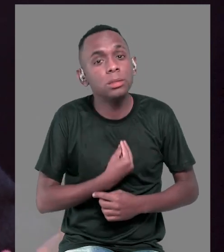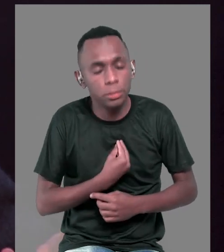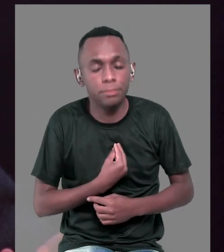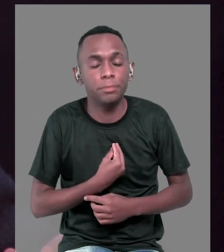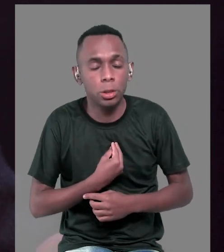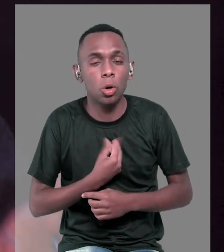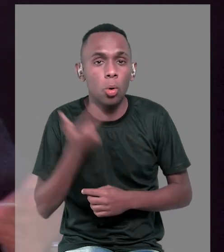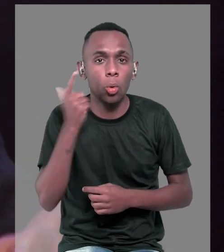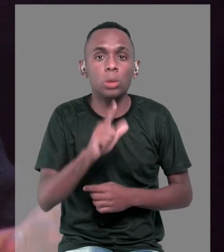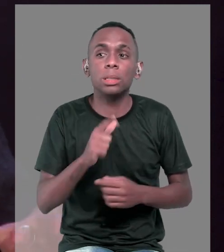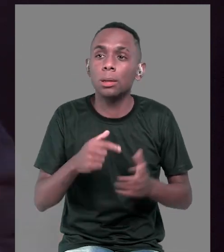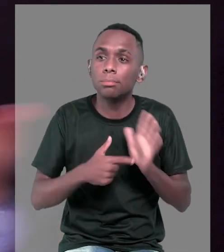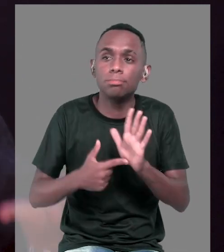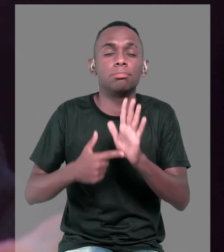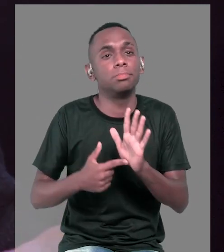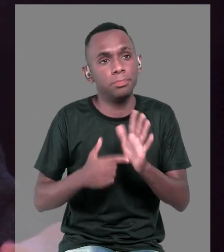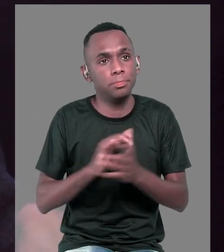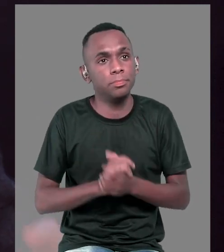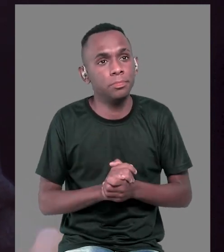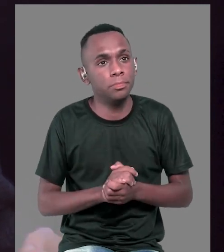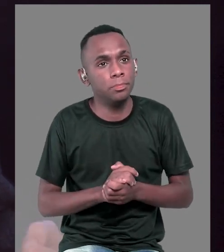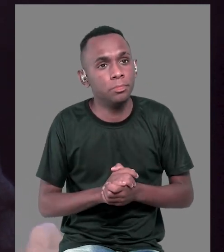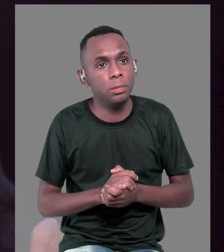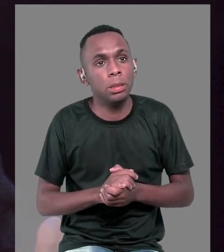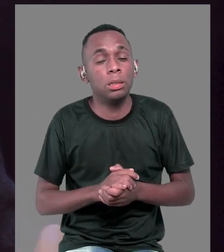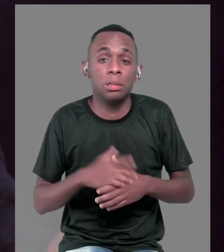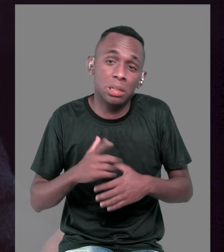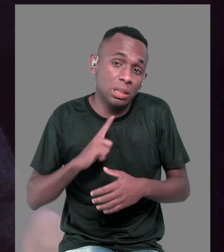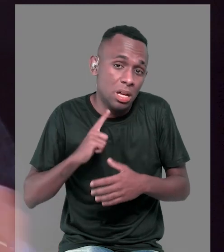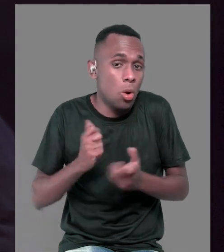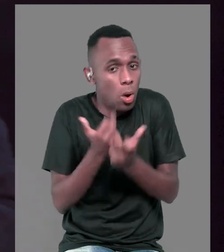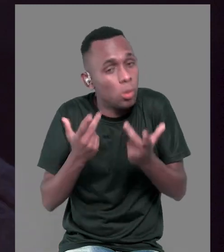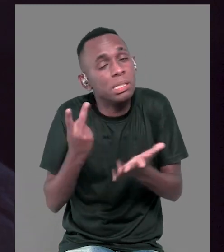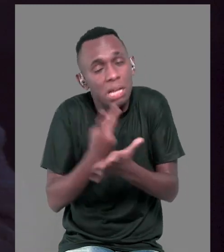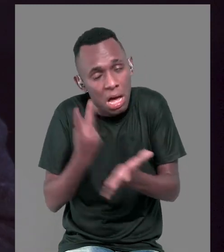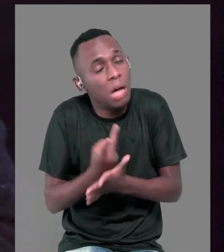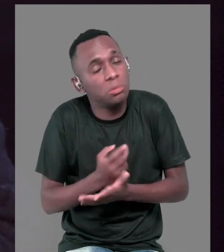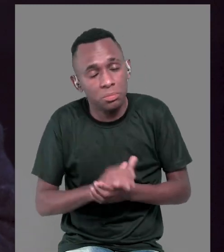transparente. Isso tem alguma coisa de errado com isso.